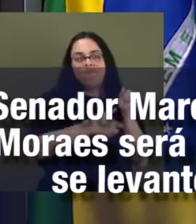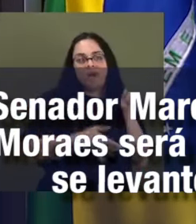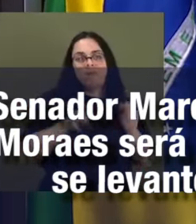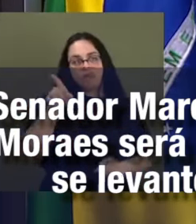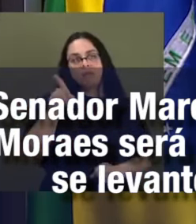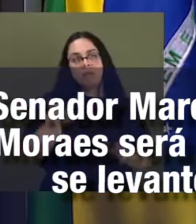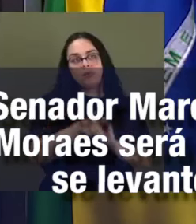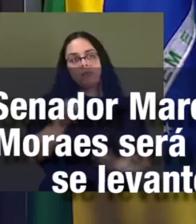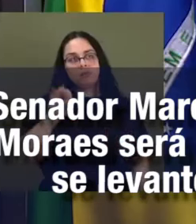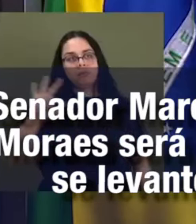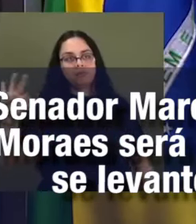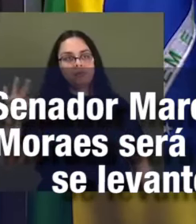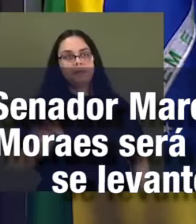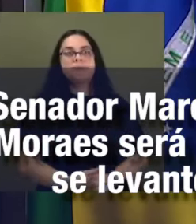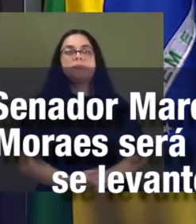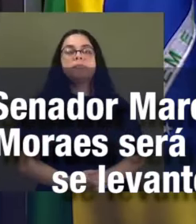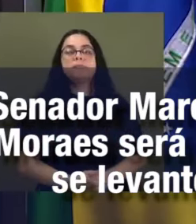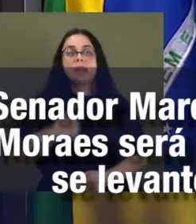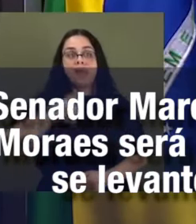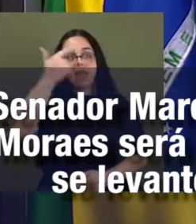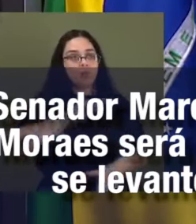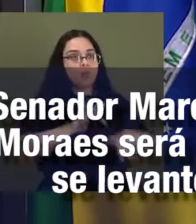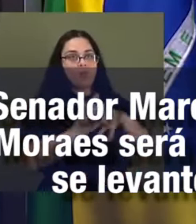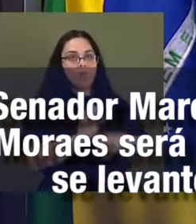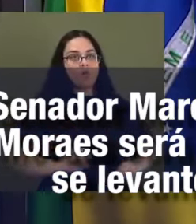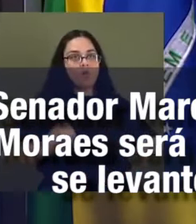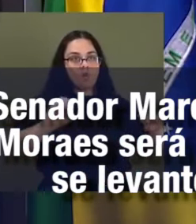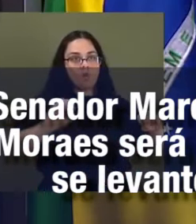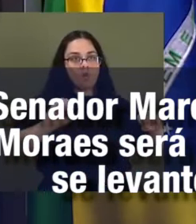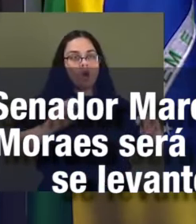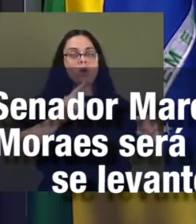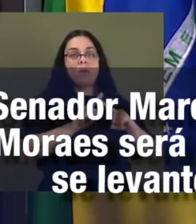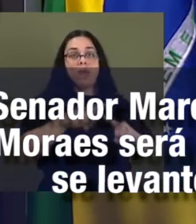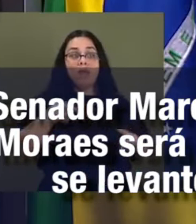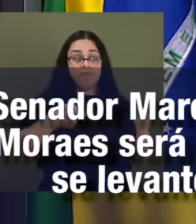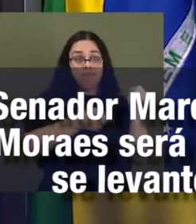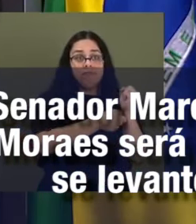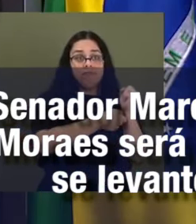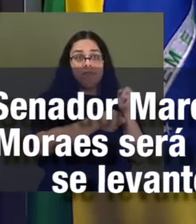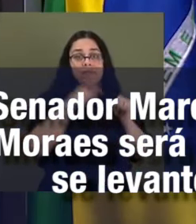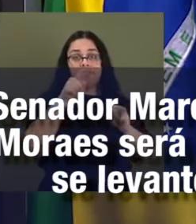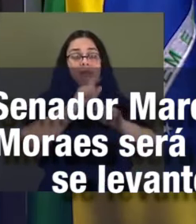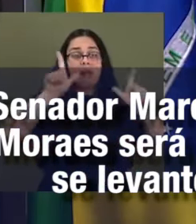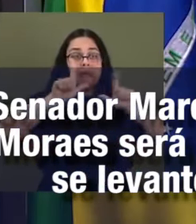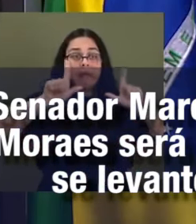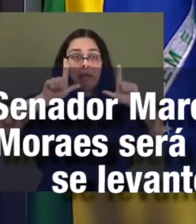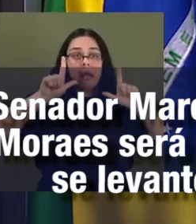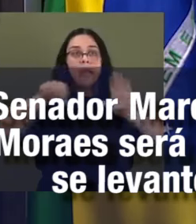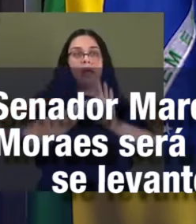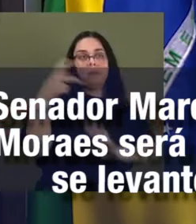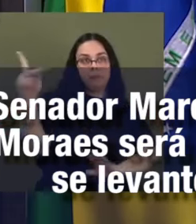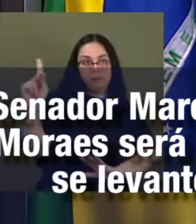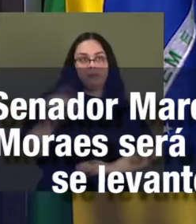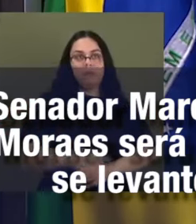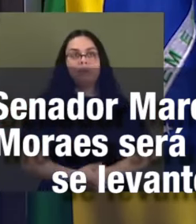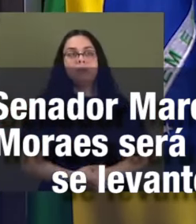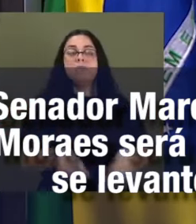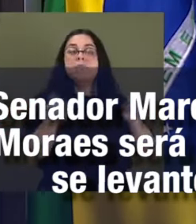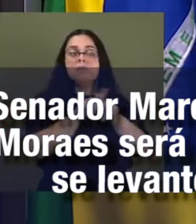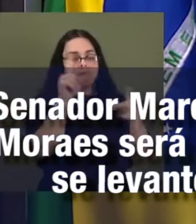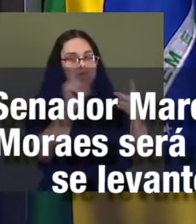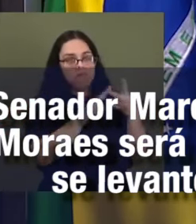para o STF. Estou sem redes sociais, porque lá eu denunciava os crimes e as violações dele.